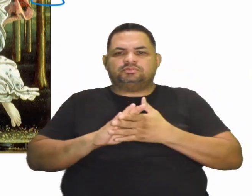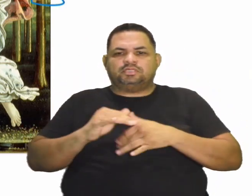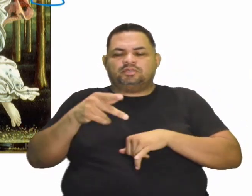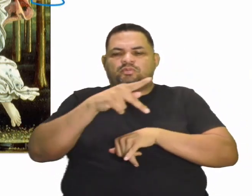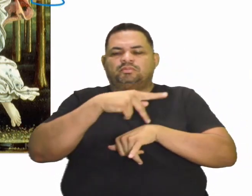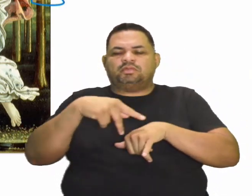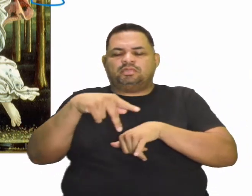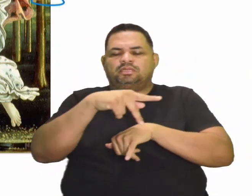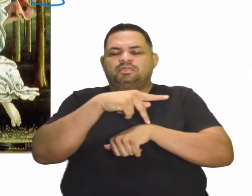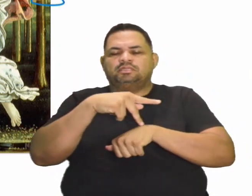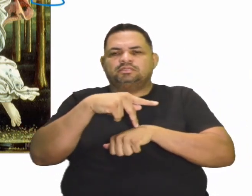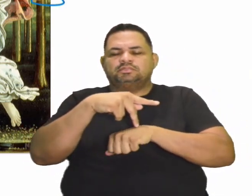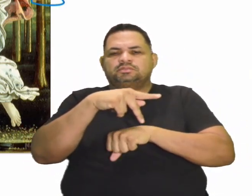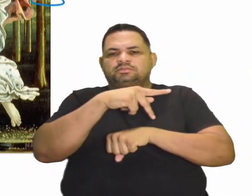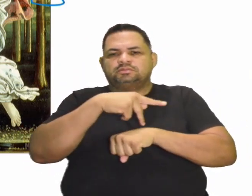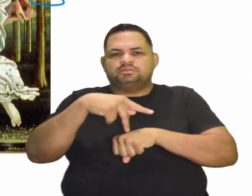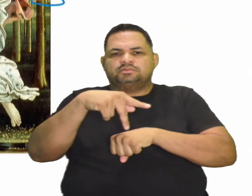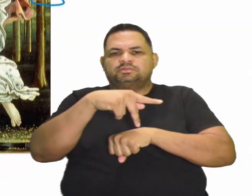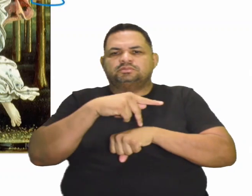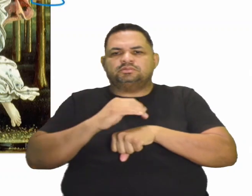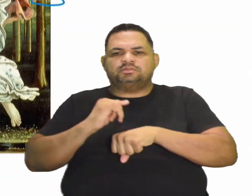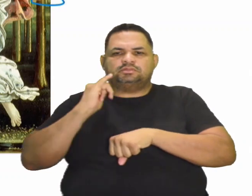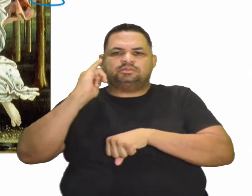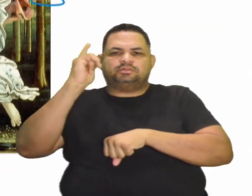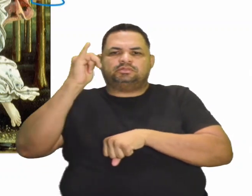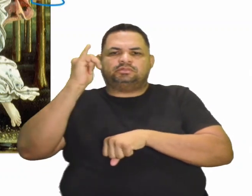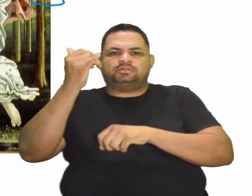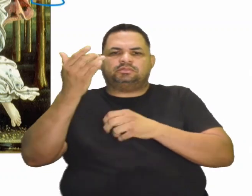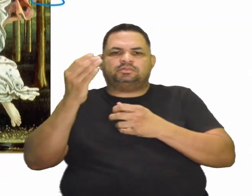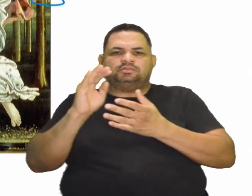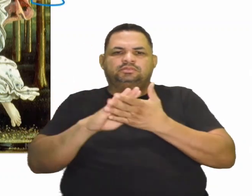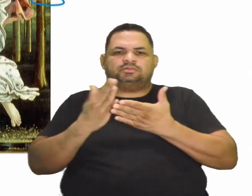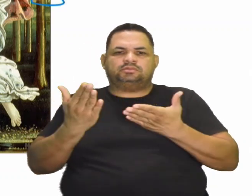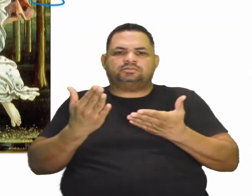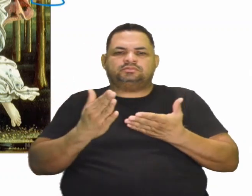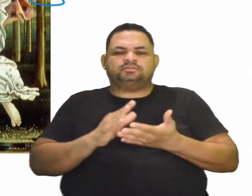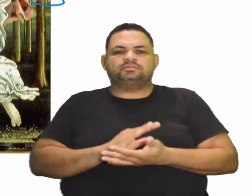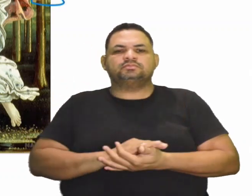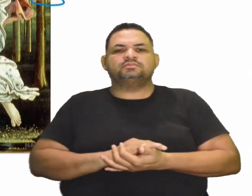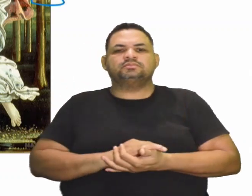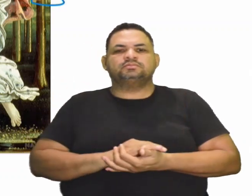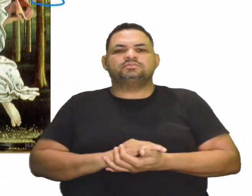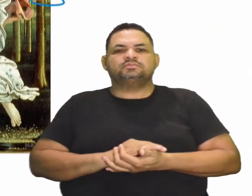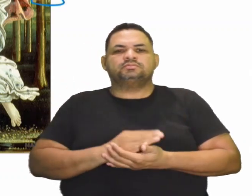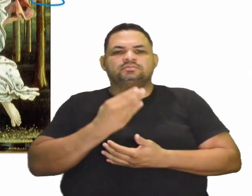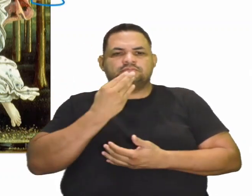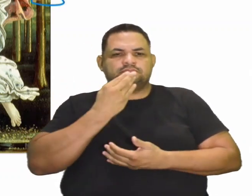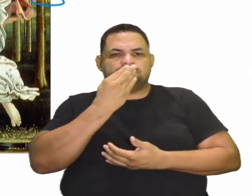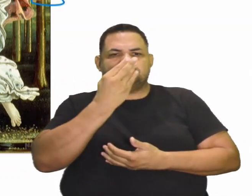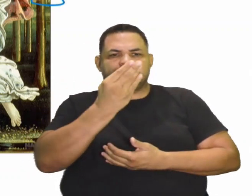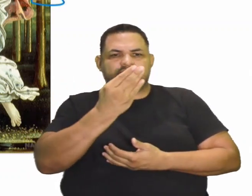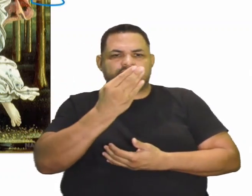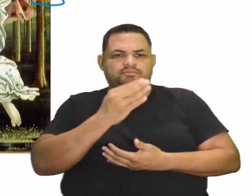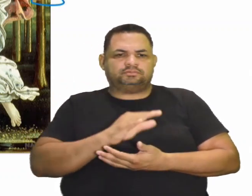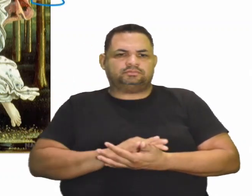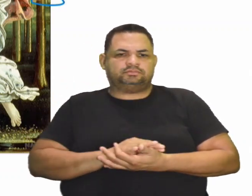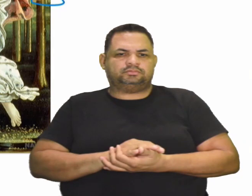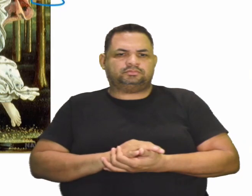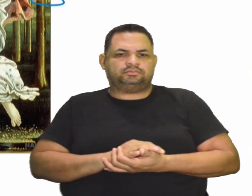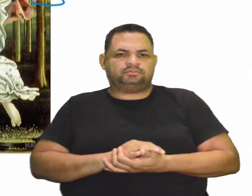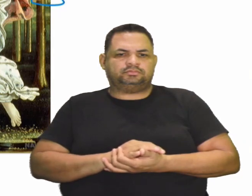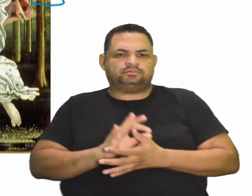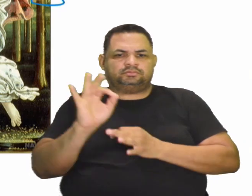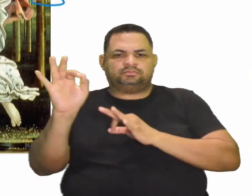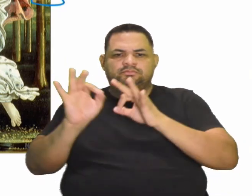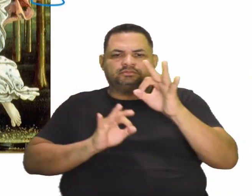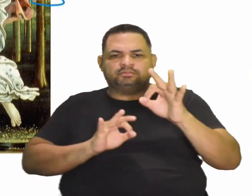porém ela foi feita a pedido, né, de alguém, em particular. O pedido era para ornamentar a